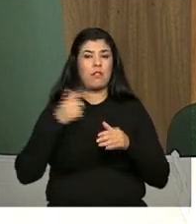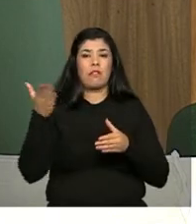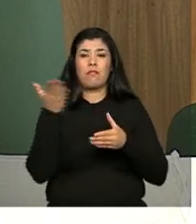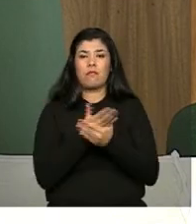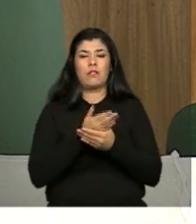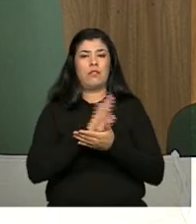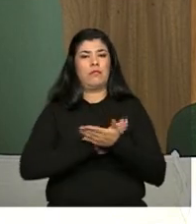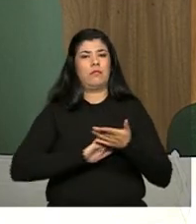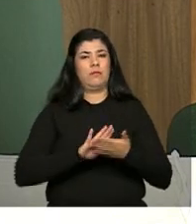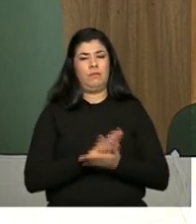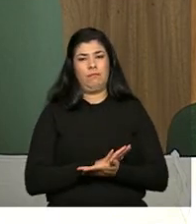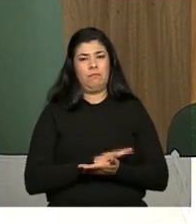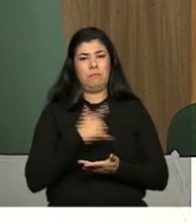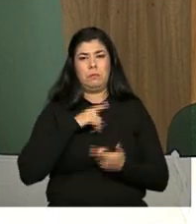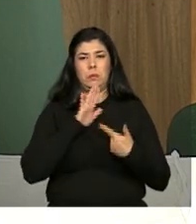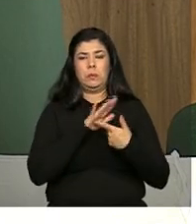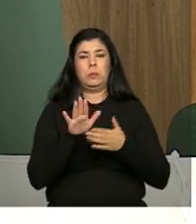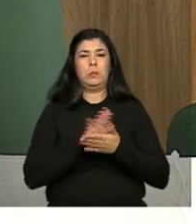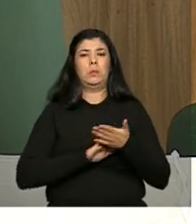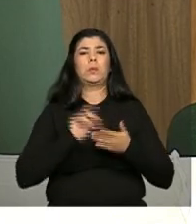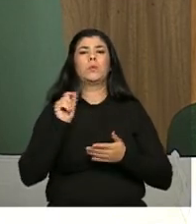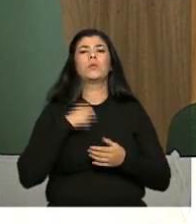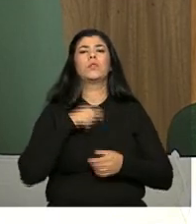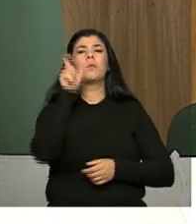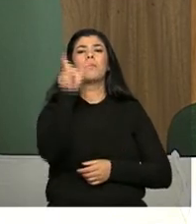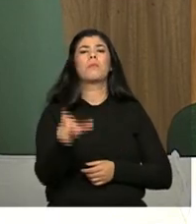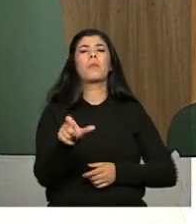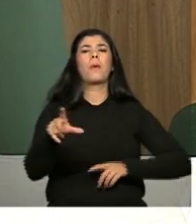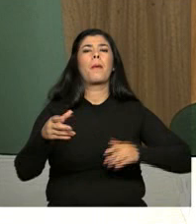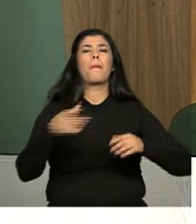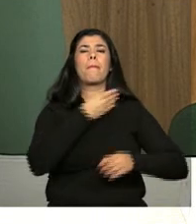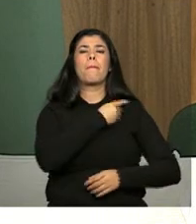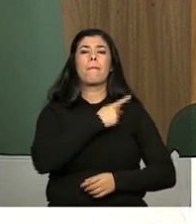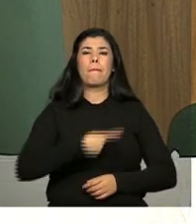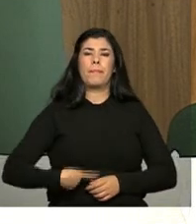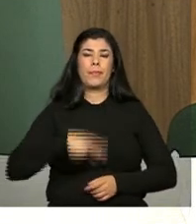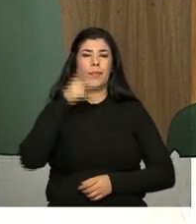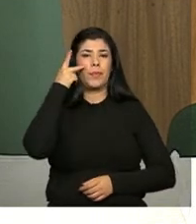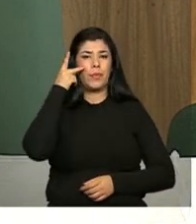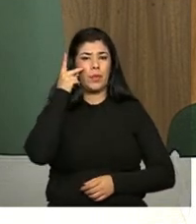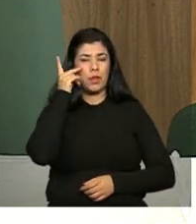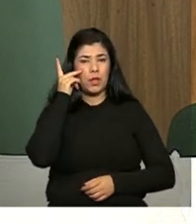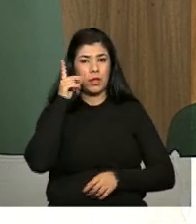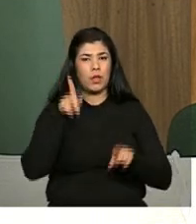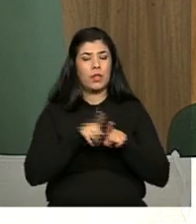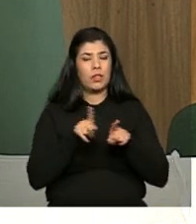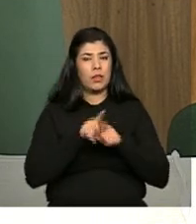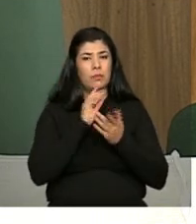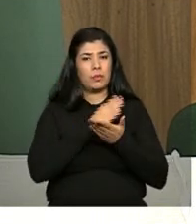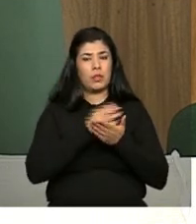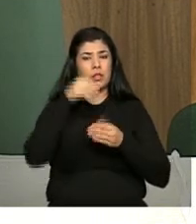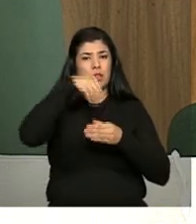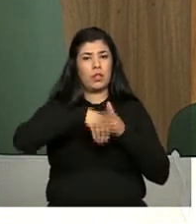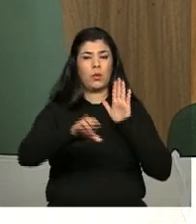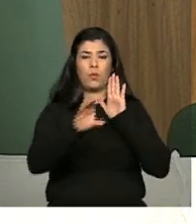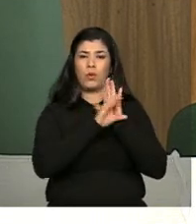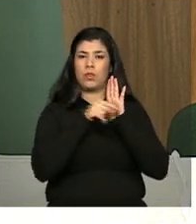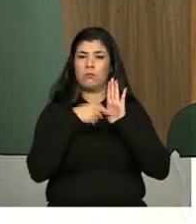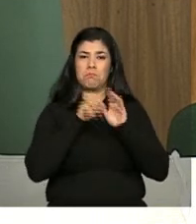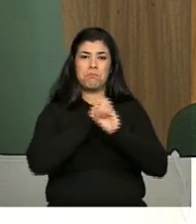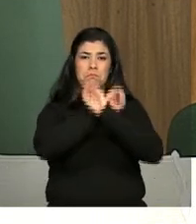indício em relação à Presidenta da República além do princípio funcional foi muito claro a